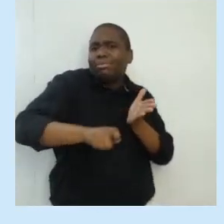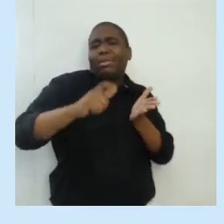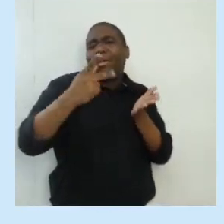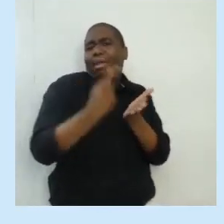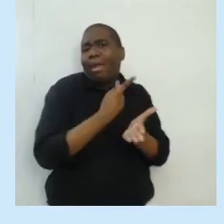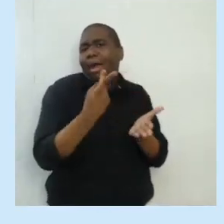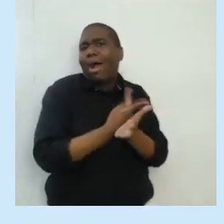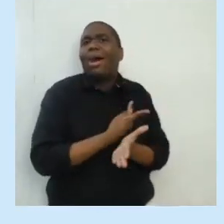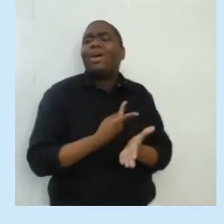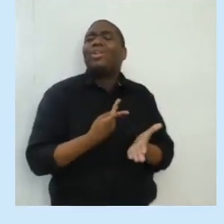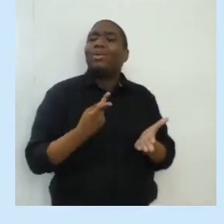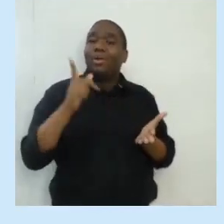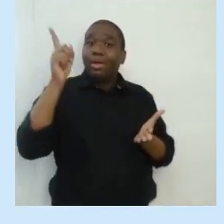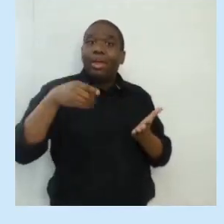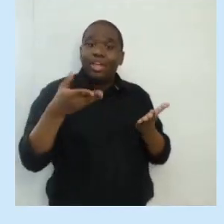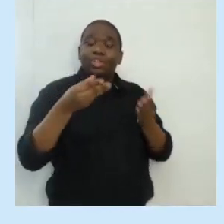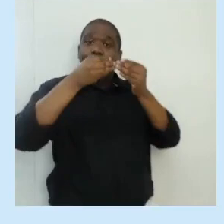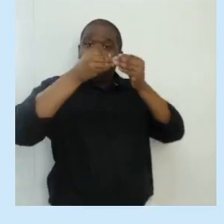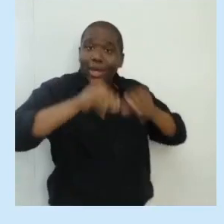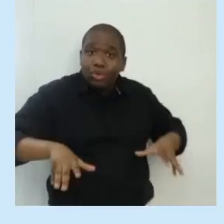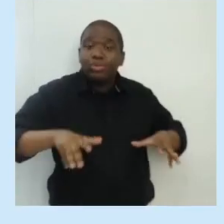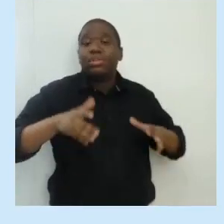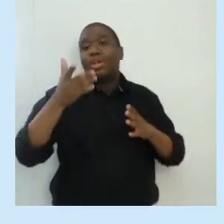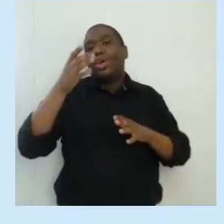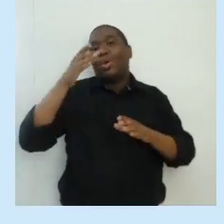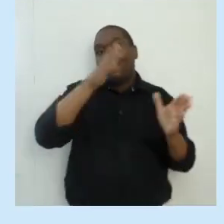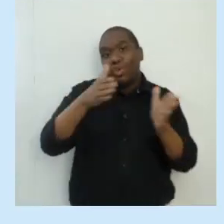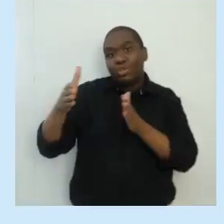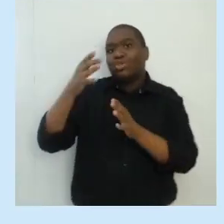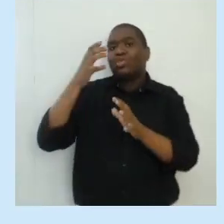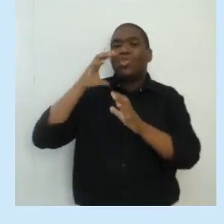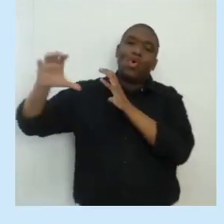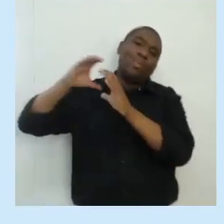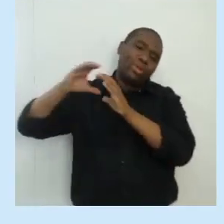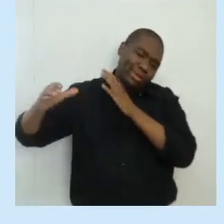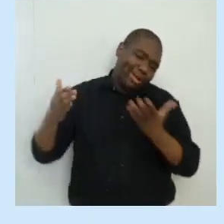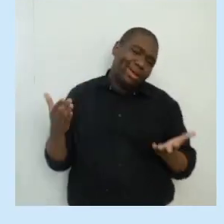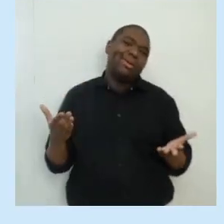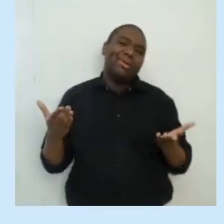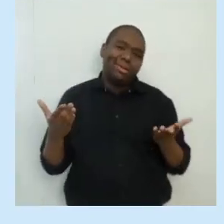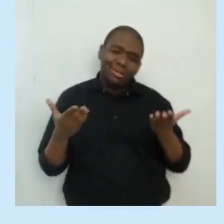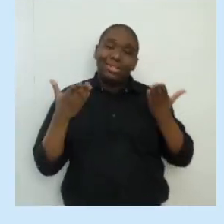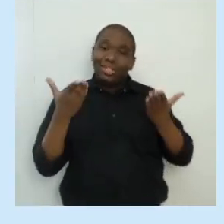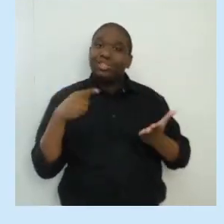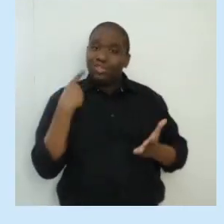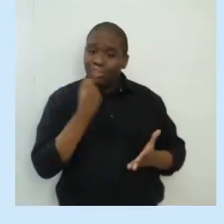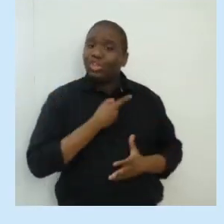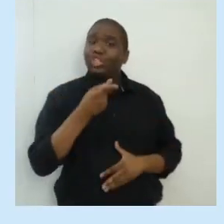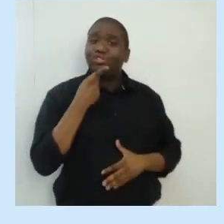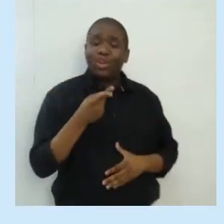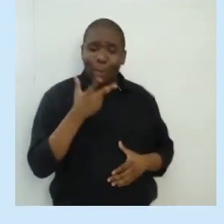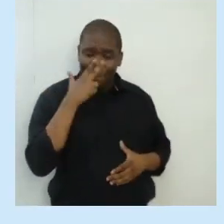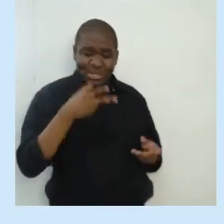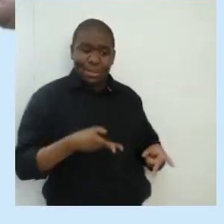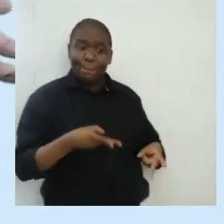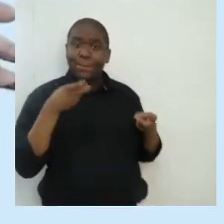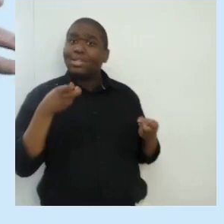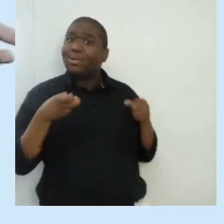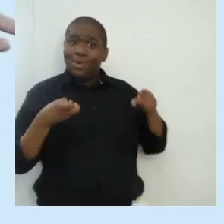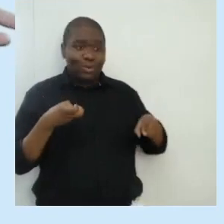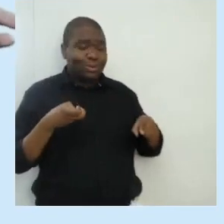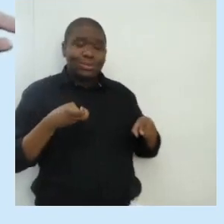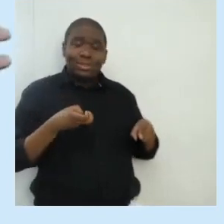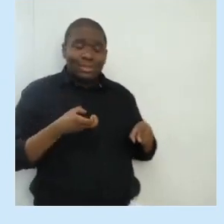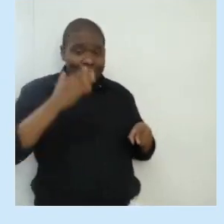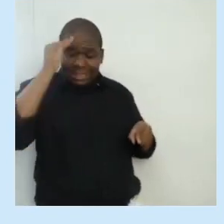acaba prejudicando o processo de comunicação? E tudo aquilo que a gente falou ficou mal interpretado, gerou maior problema